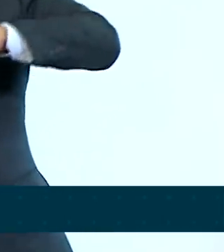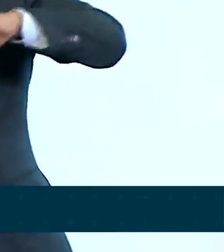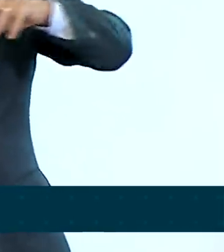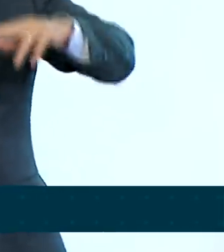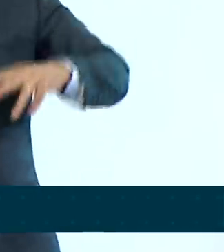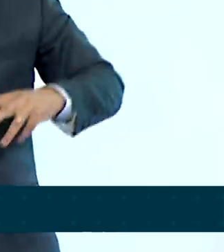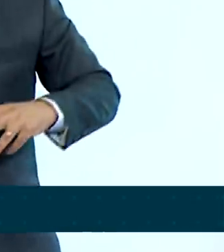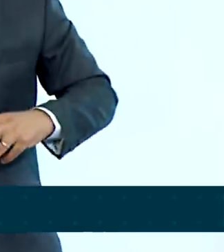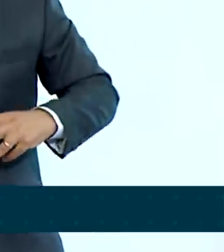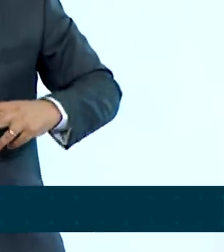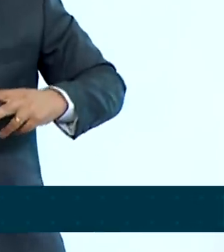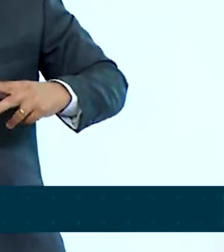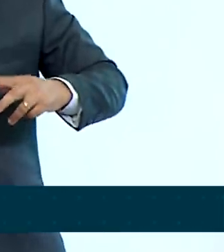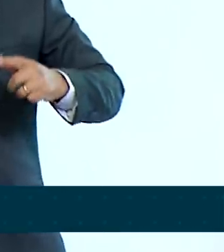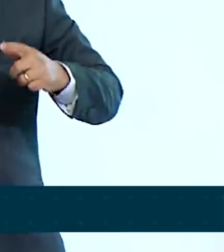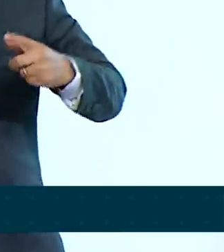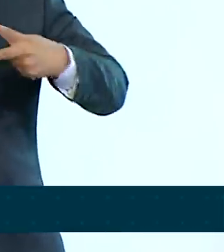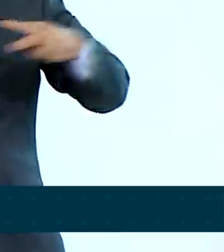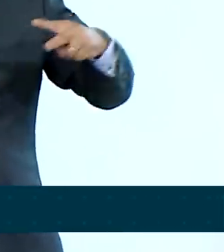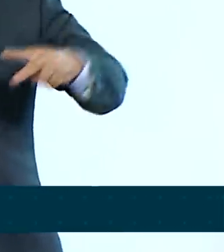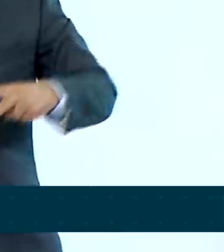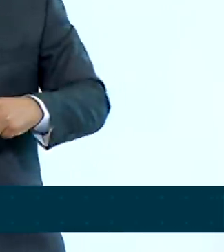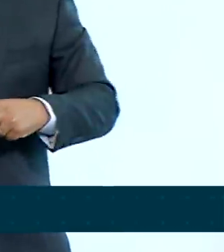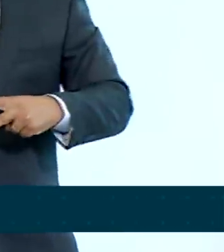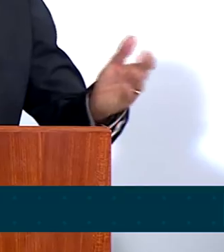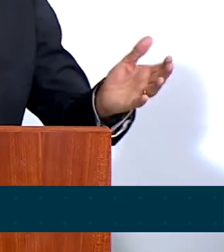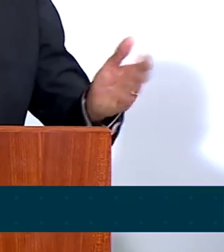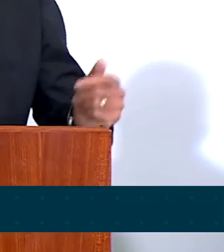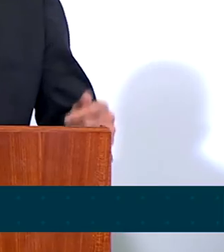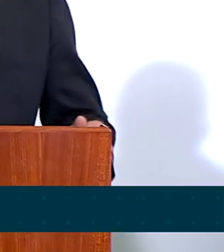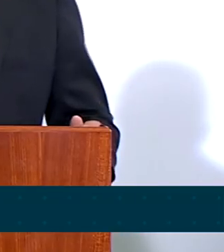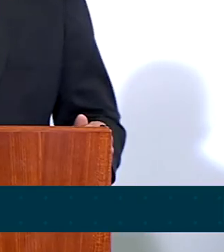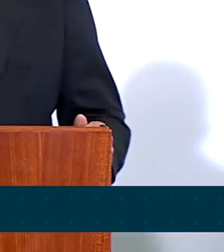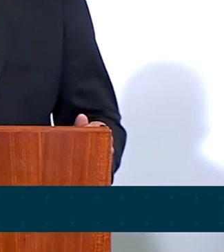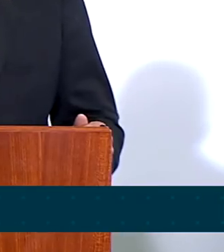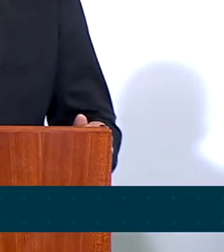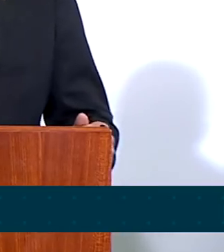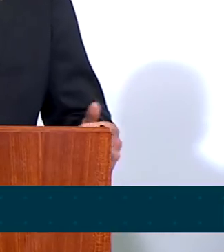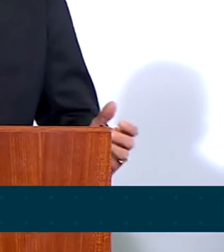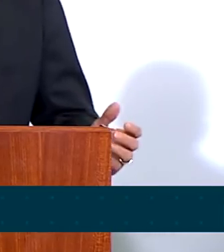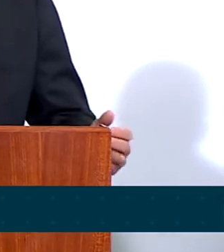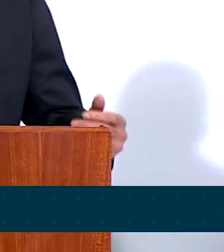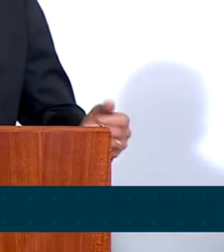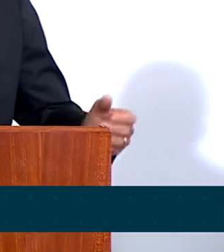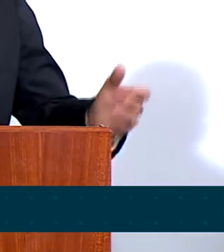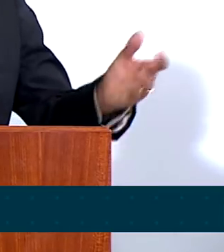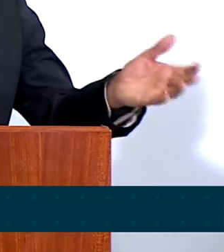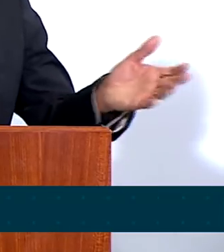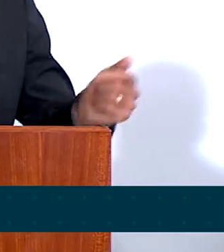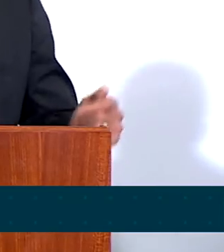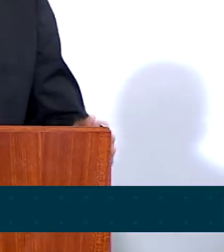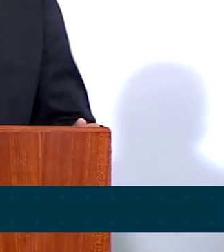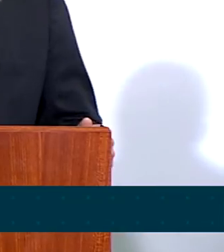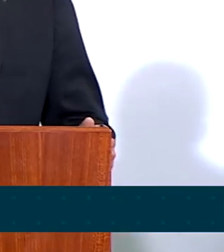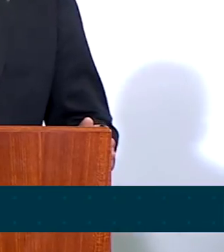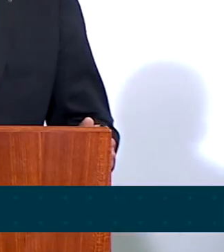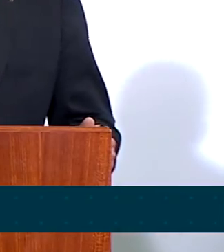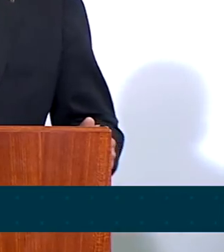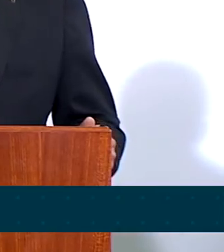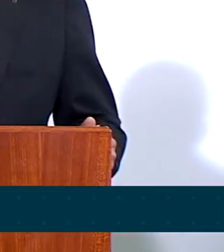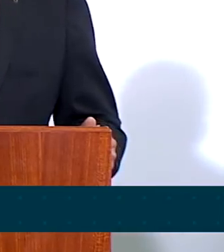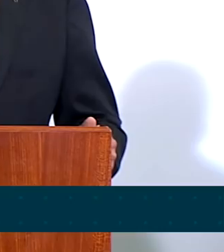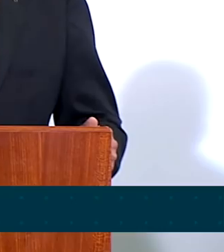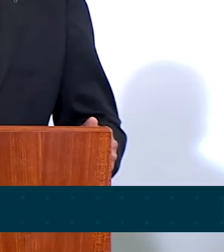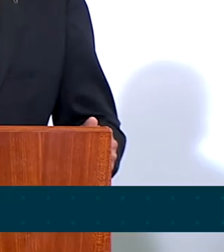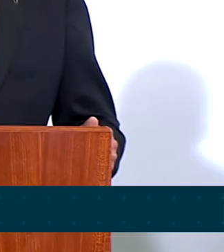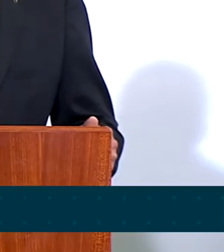de 100 mil brasileiros em quatro anos. O grande passo para nós entrarmos na elite no